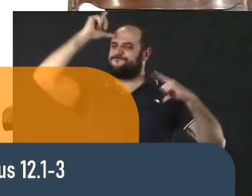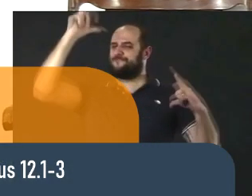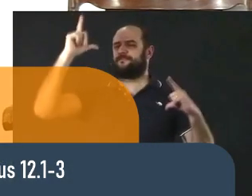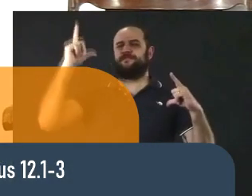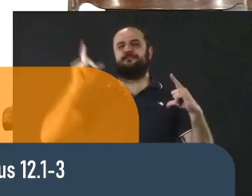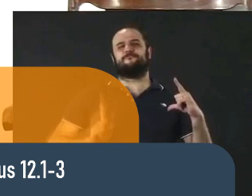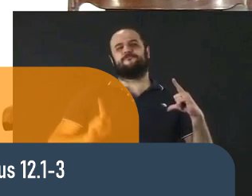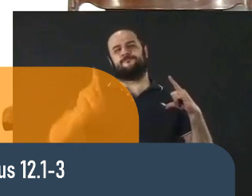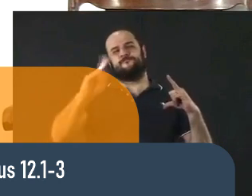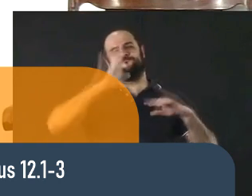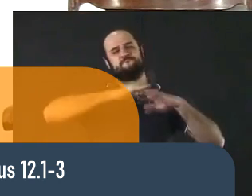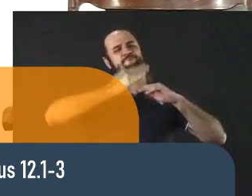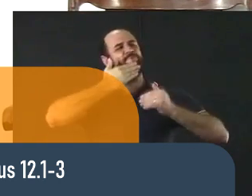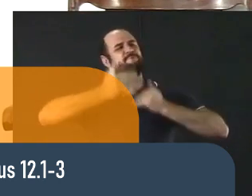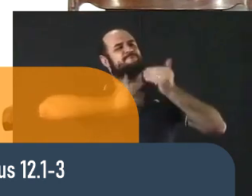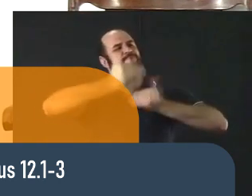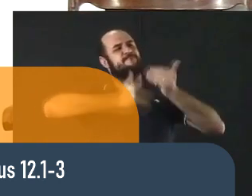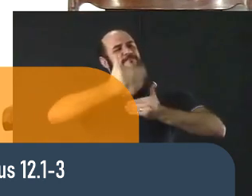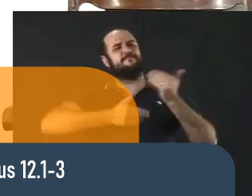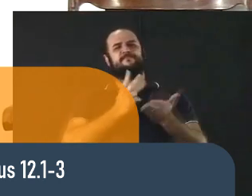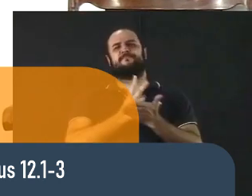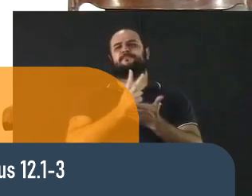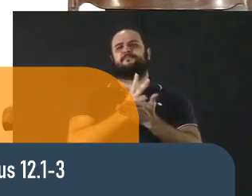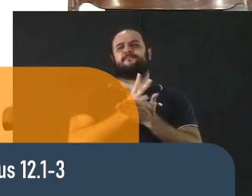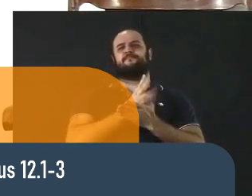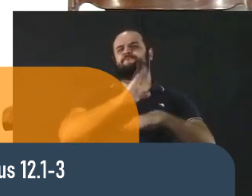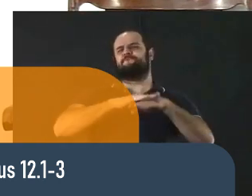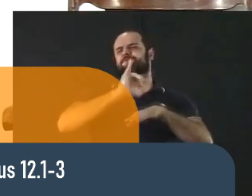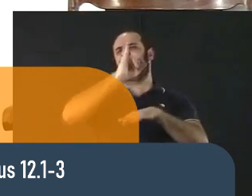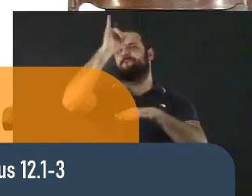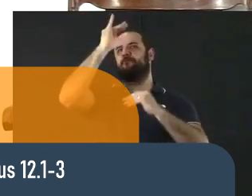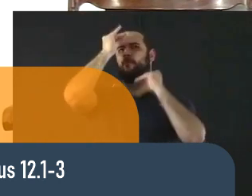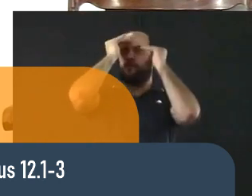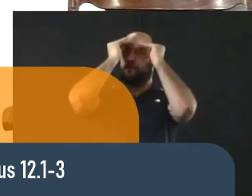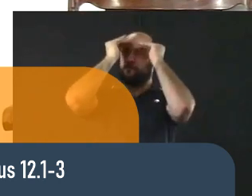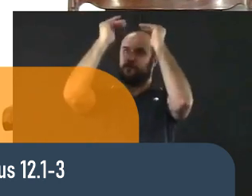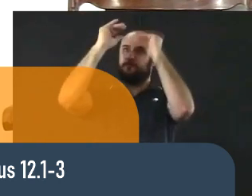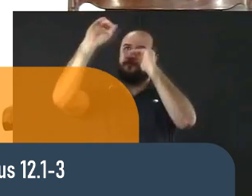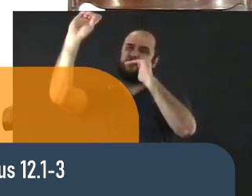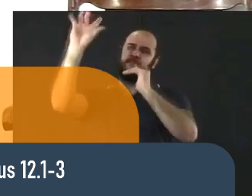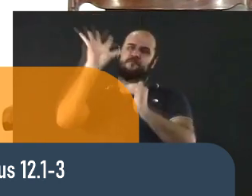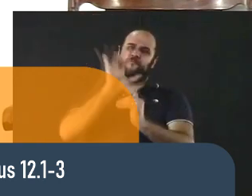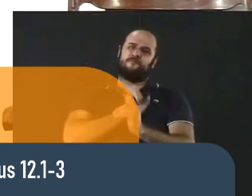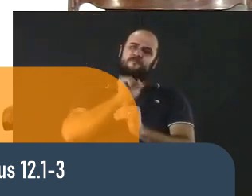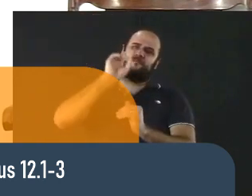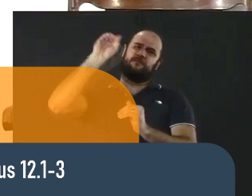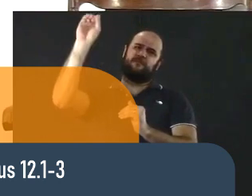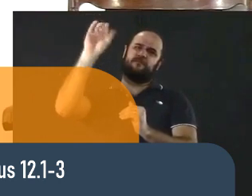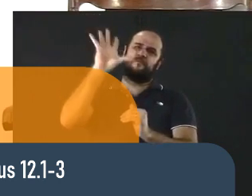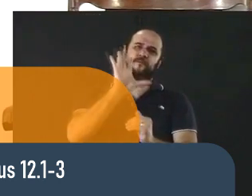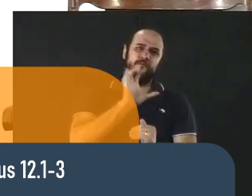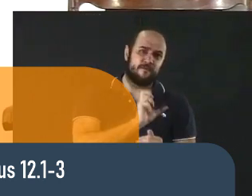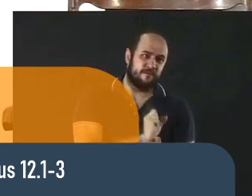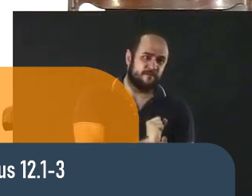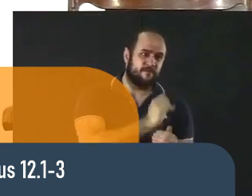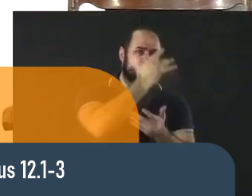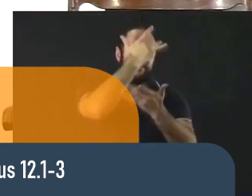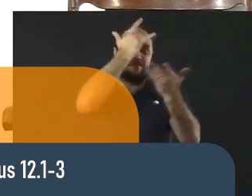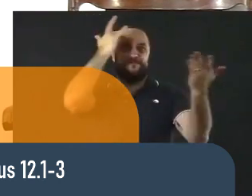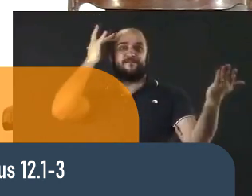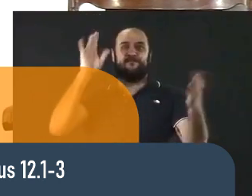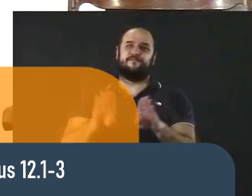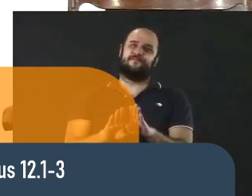revela e, acima de tudo, obedecendo a Deus, amando a Ele e amando o próximo. É o